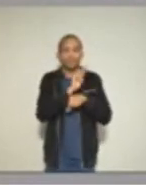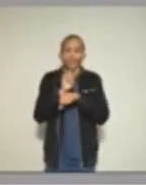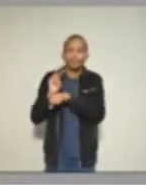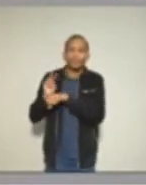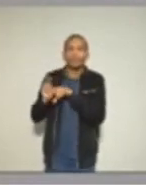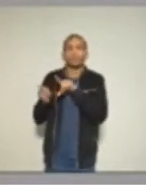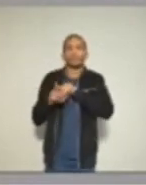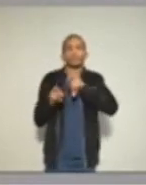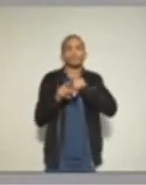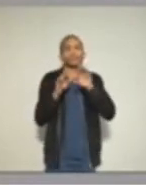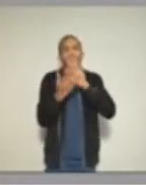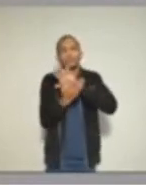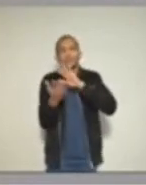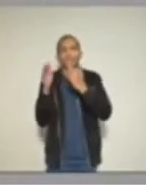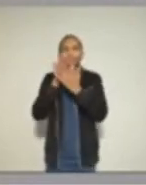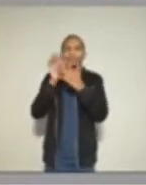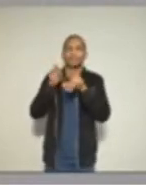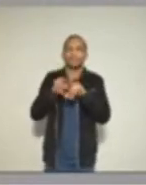questão